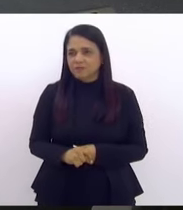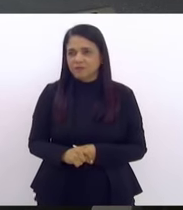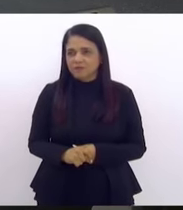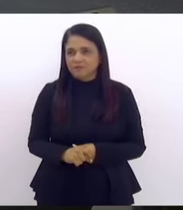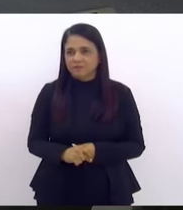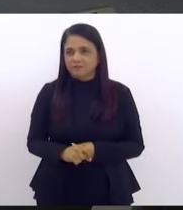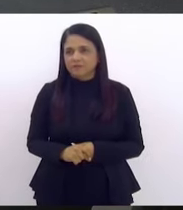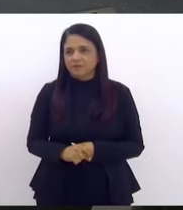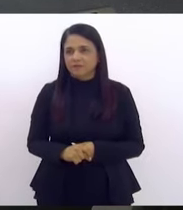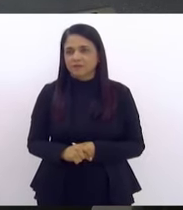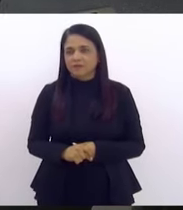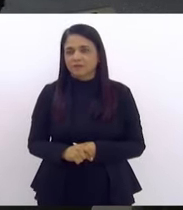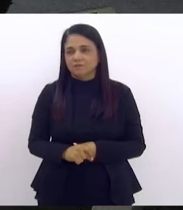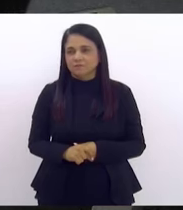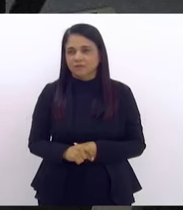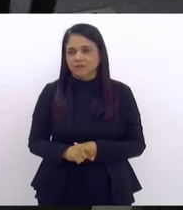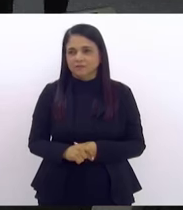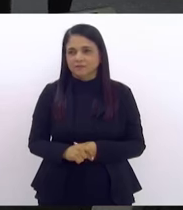Obrigado,